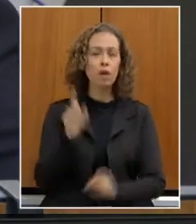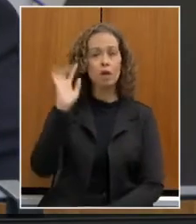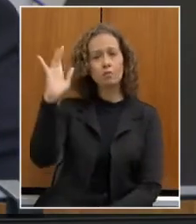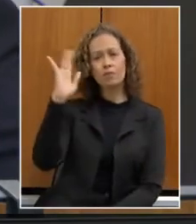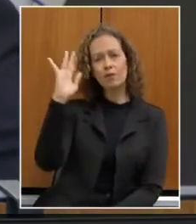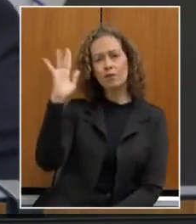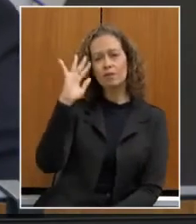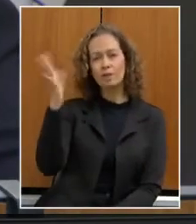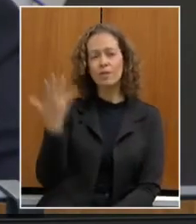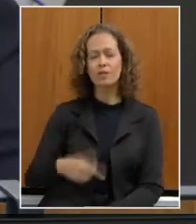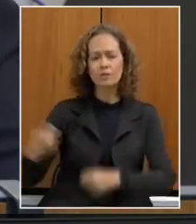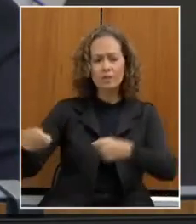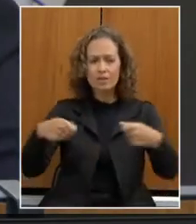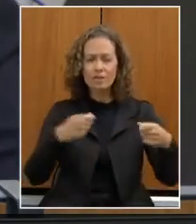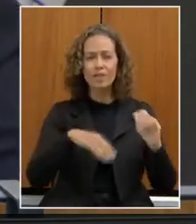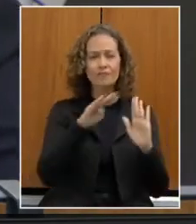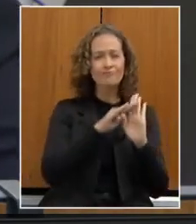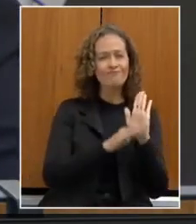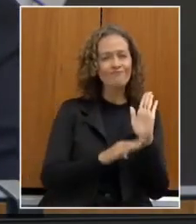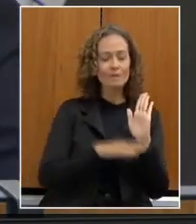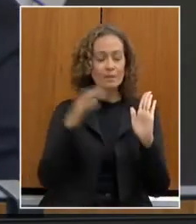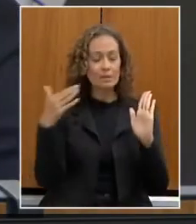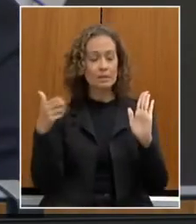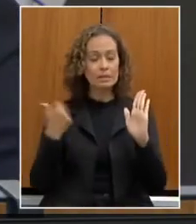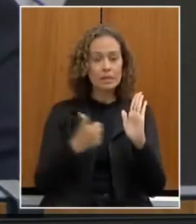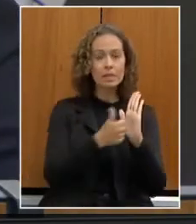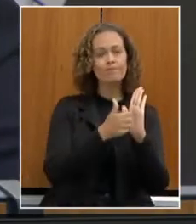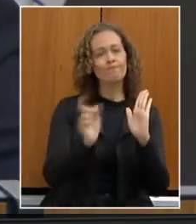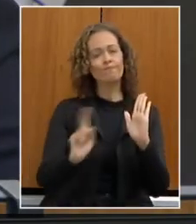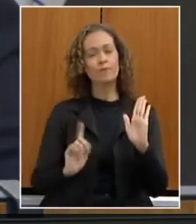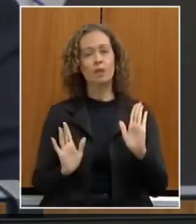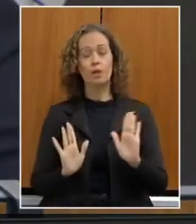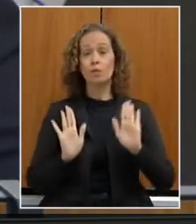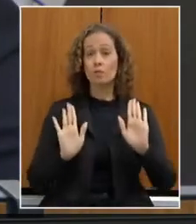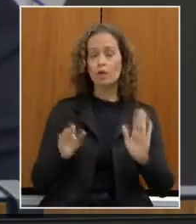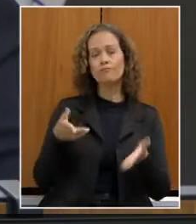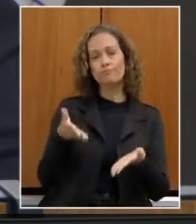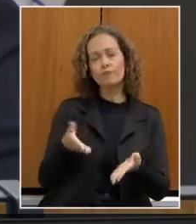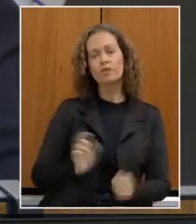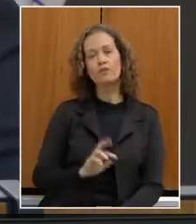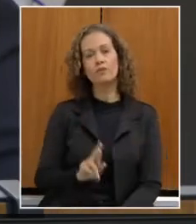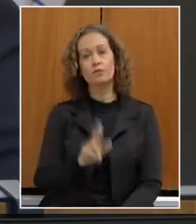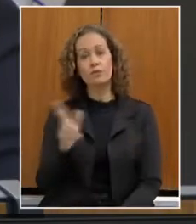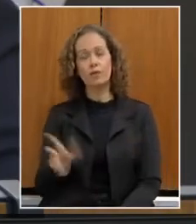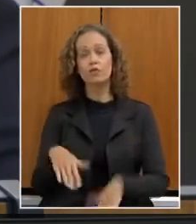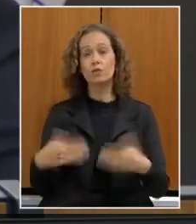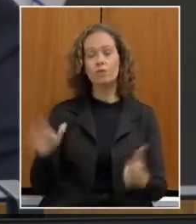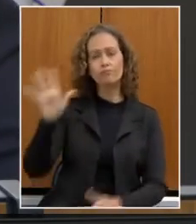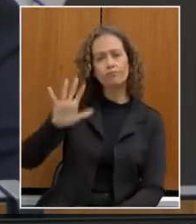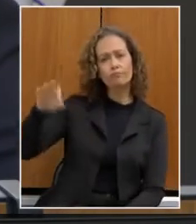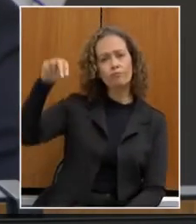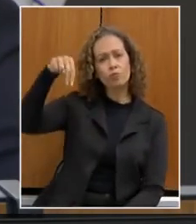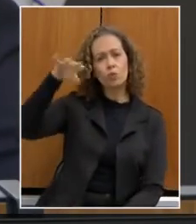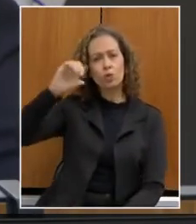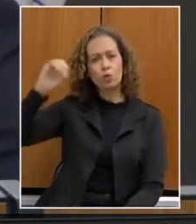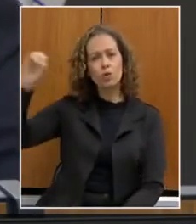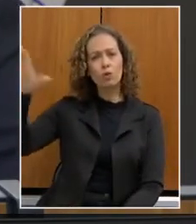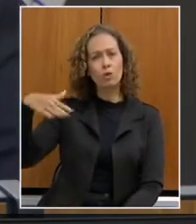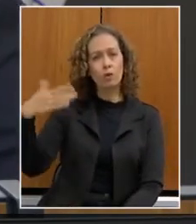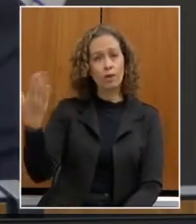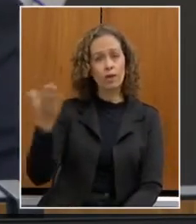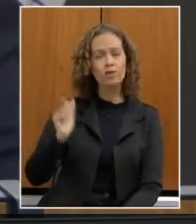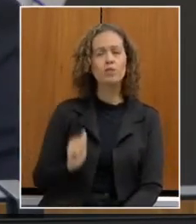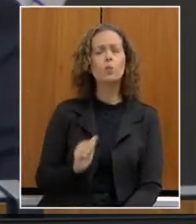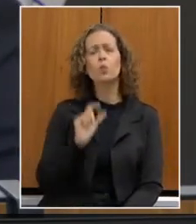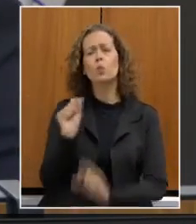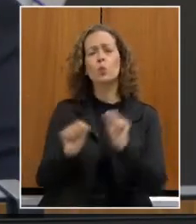critério de necessidade muitas vezes. E o Valor a Minas é diferente. Então, a região noroeste tem o que a chama de vazio assistencial importante, são